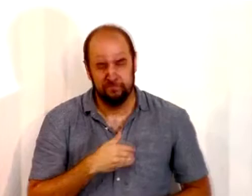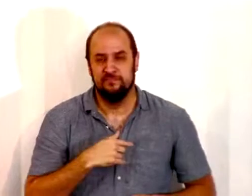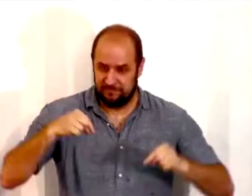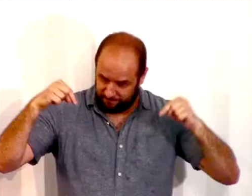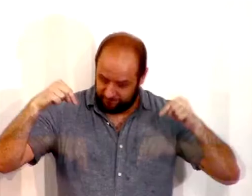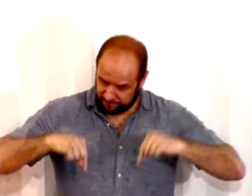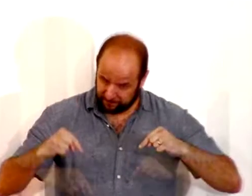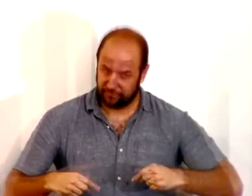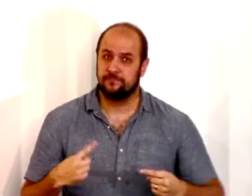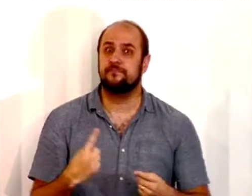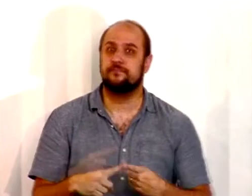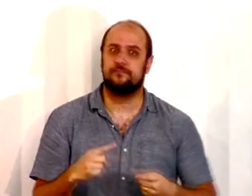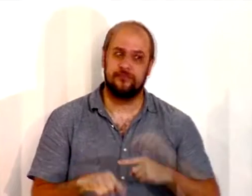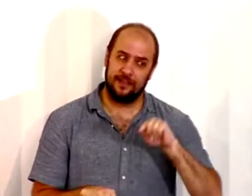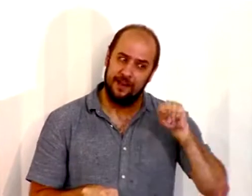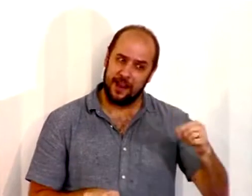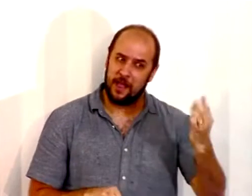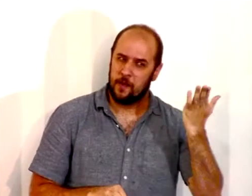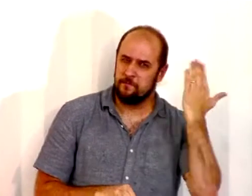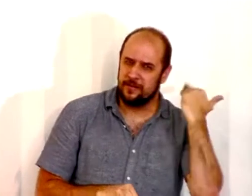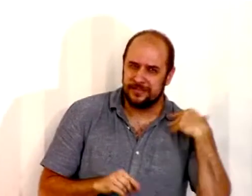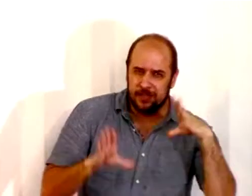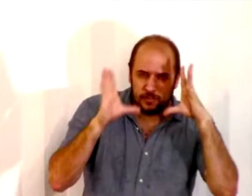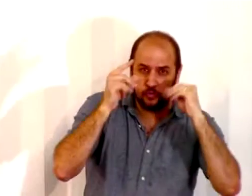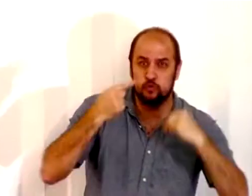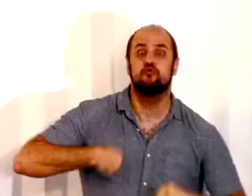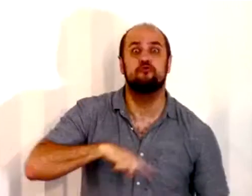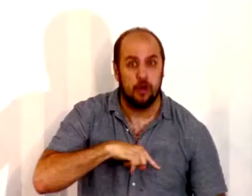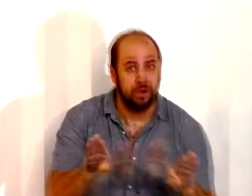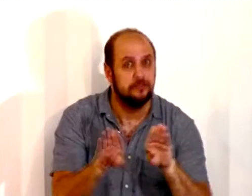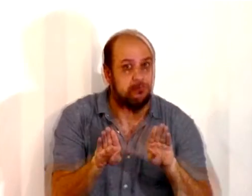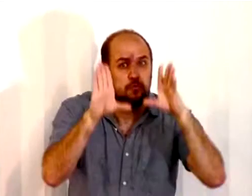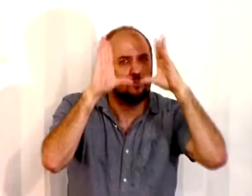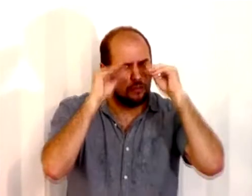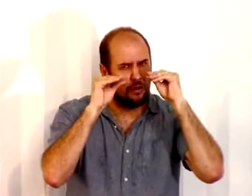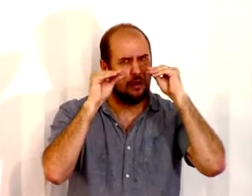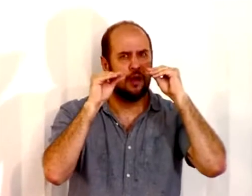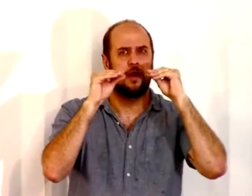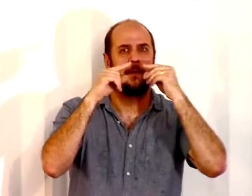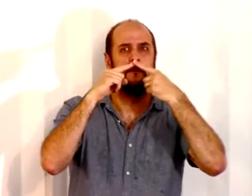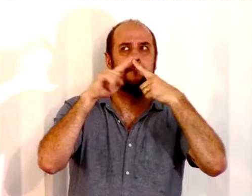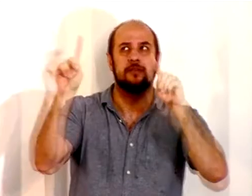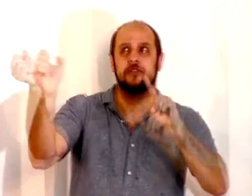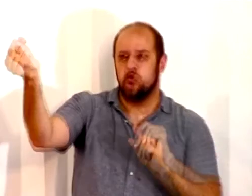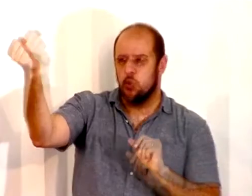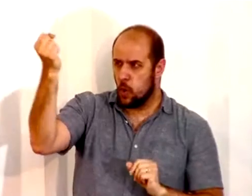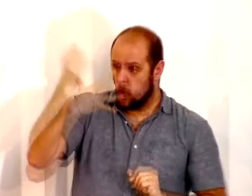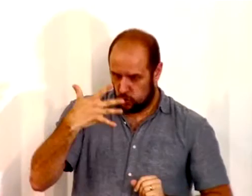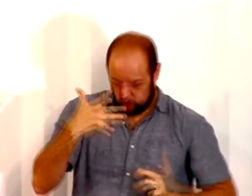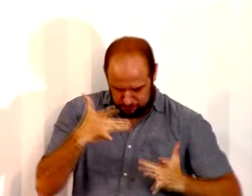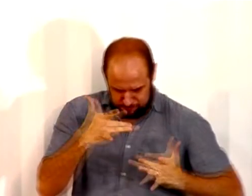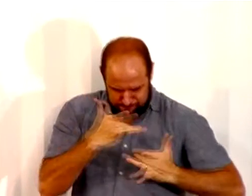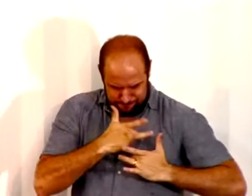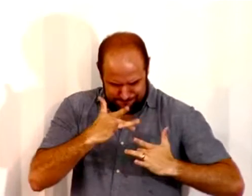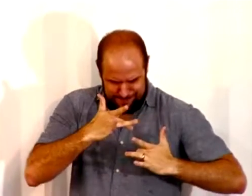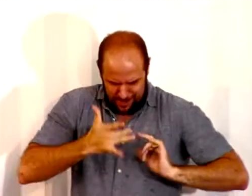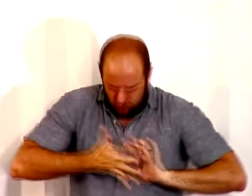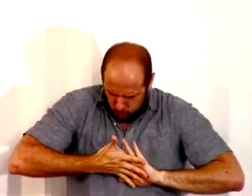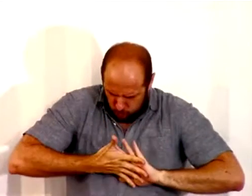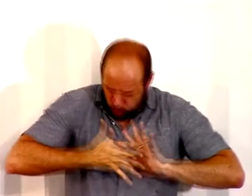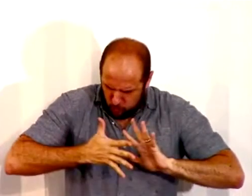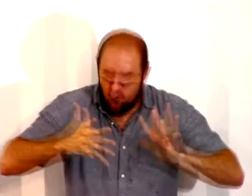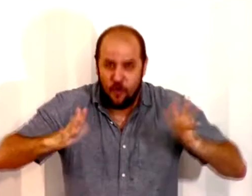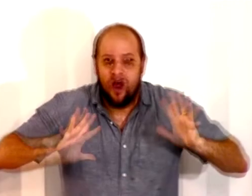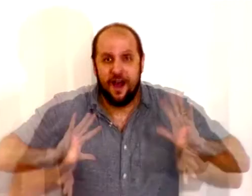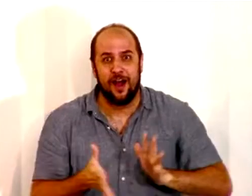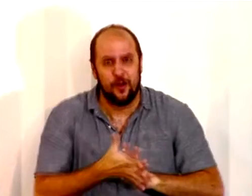que andava em trevas viu grande luz. Nós também estávamos nas trevas e a luz foi até nós e fomos resplandecendo agora